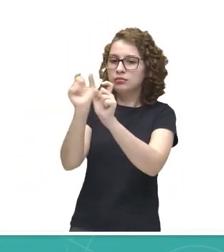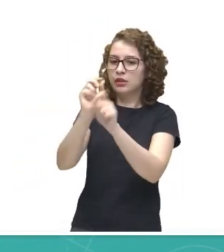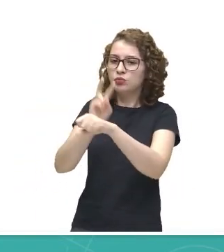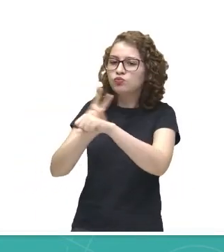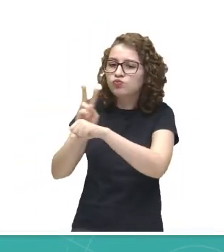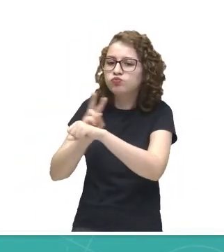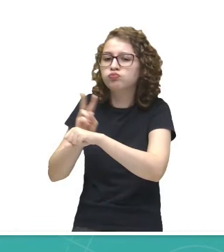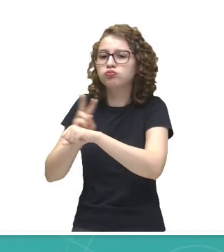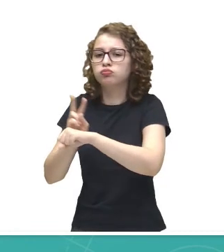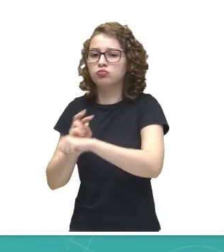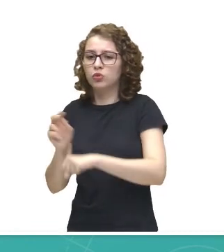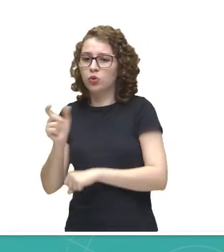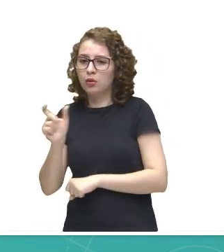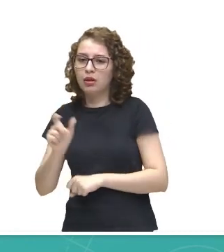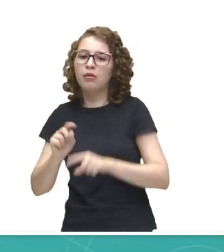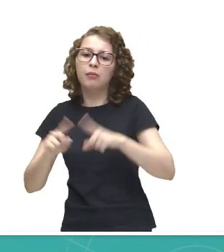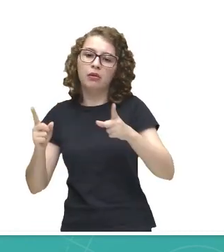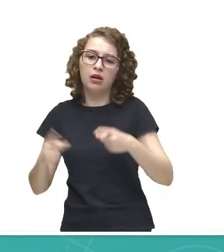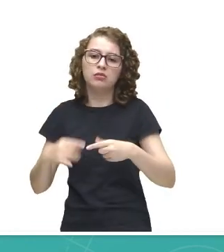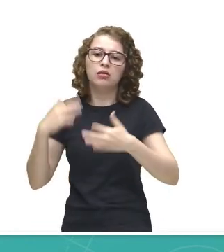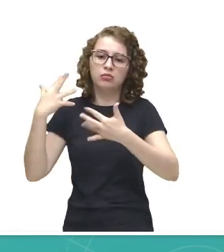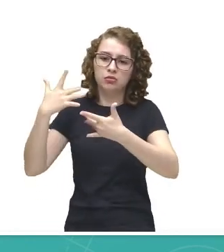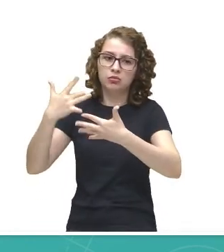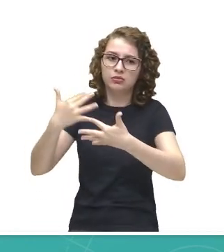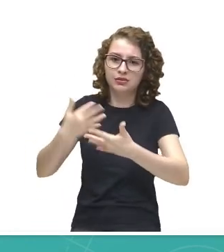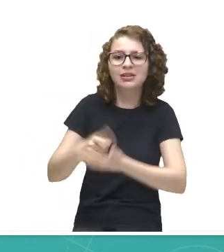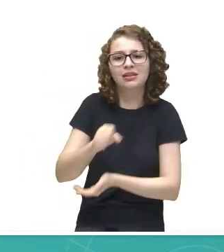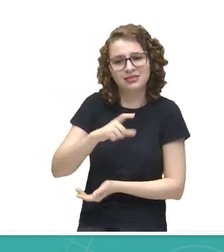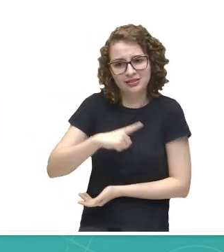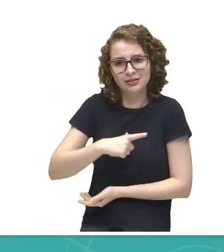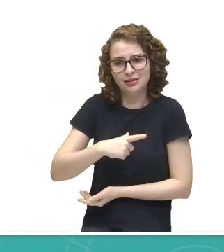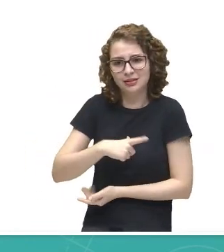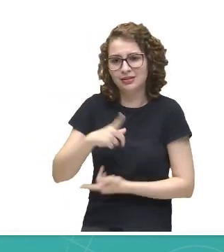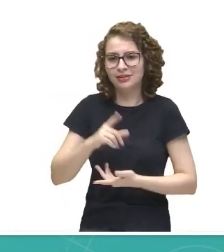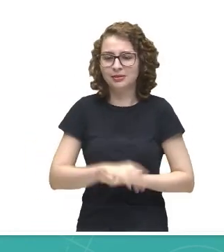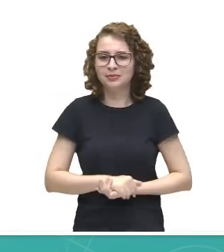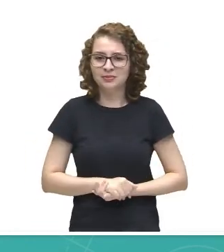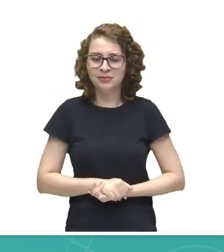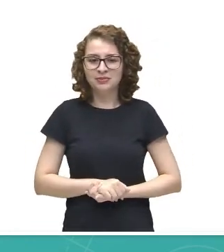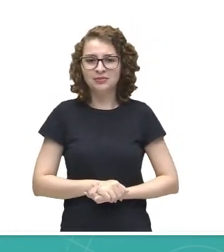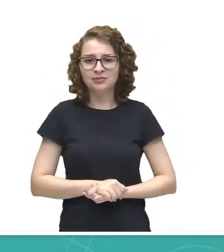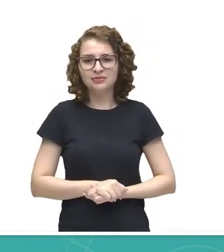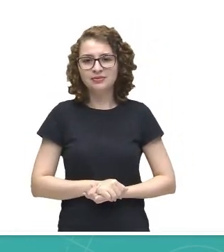pode vir a aparecer aí durante esse processo, tá?